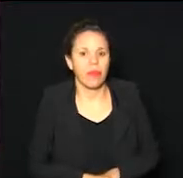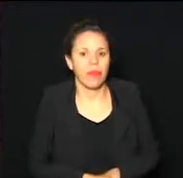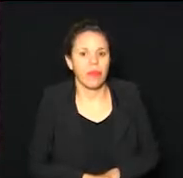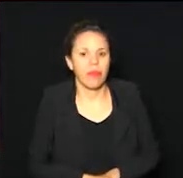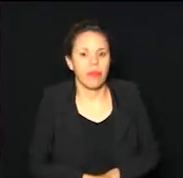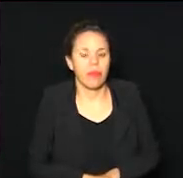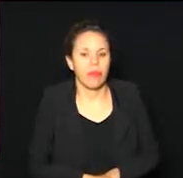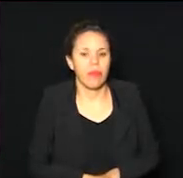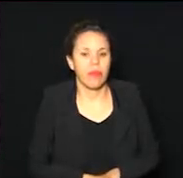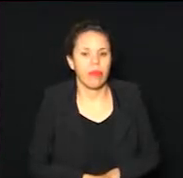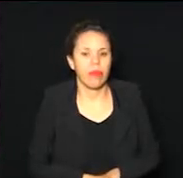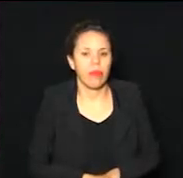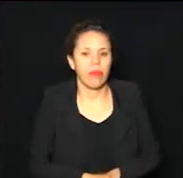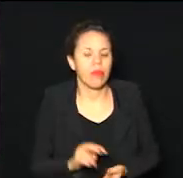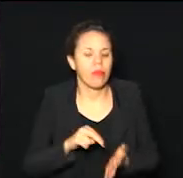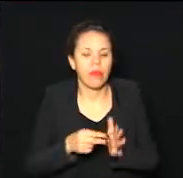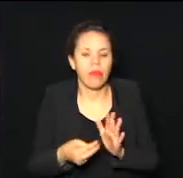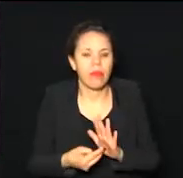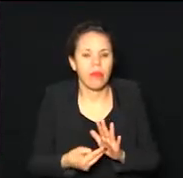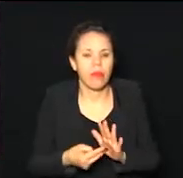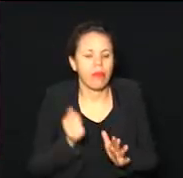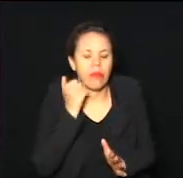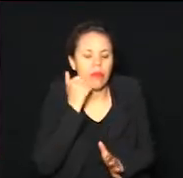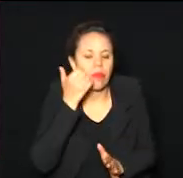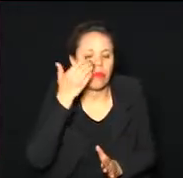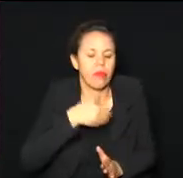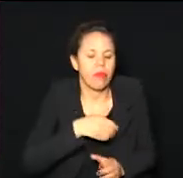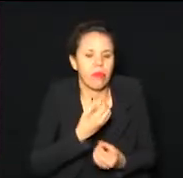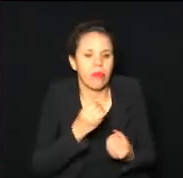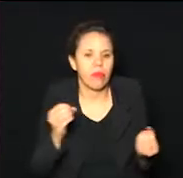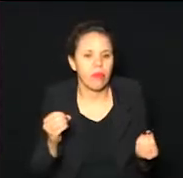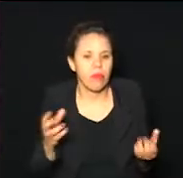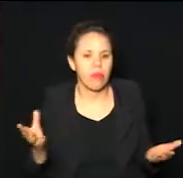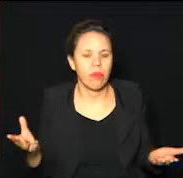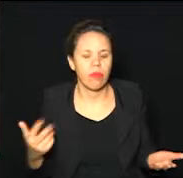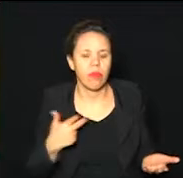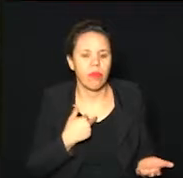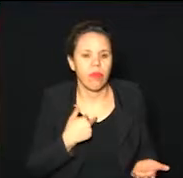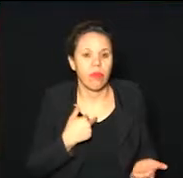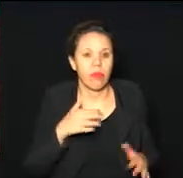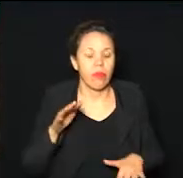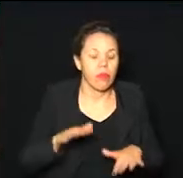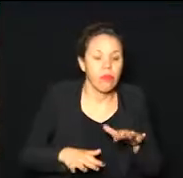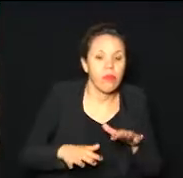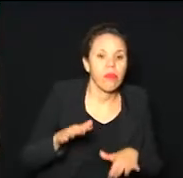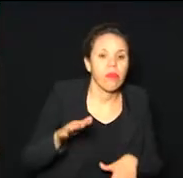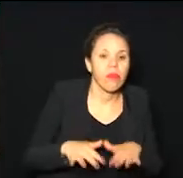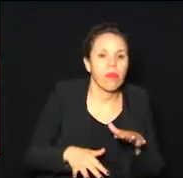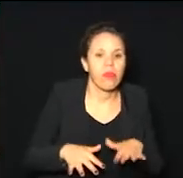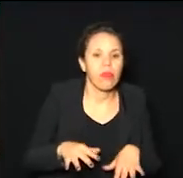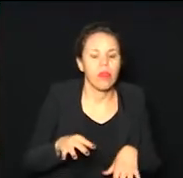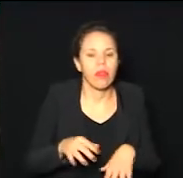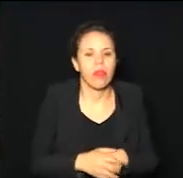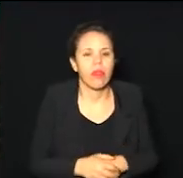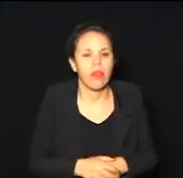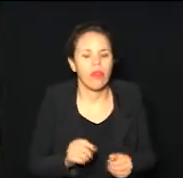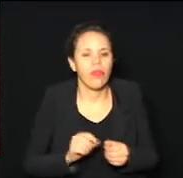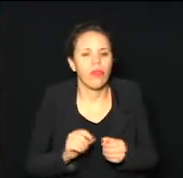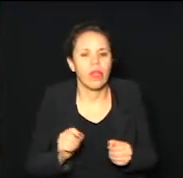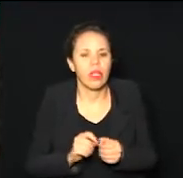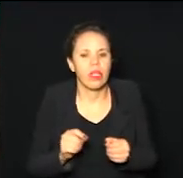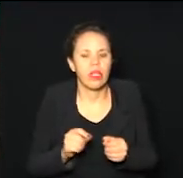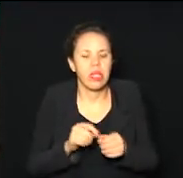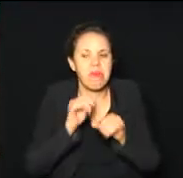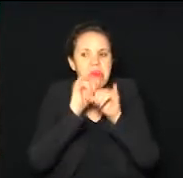porque não tem sentido científico, entendem? Mas, às vezes, na empolgação de fazer a